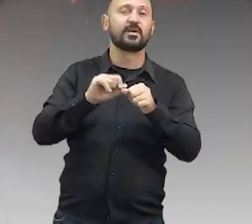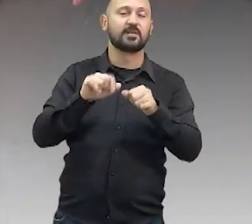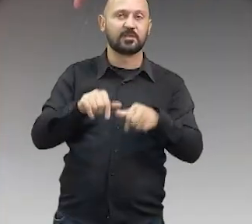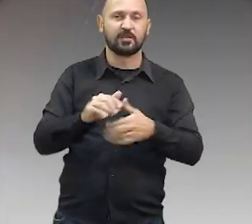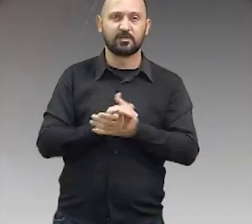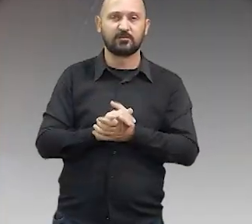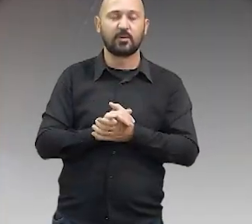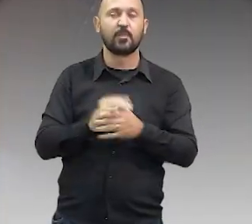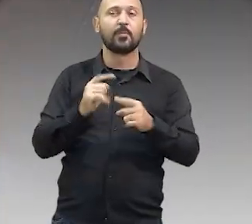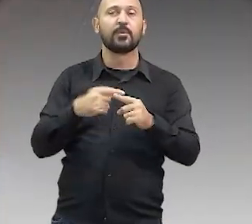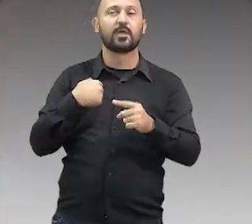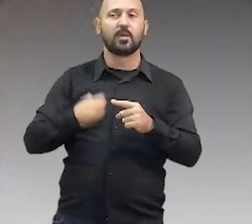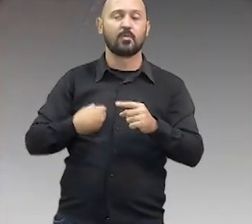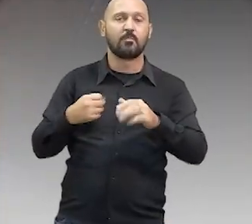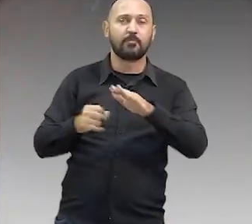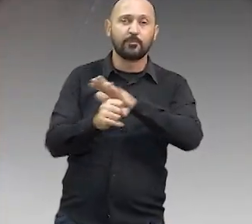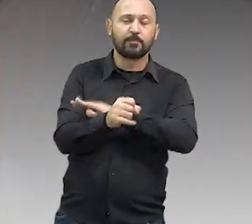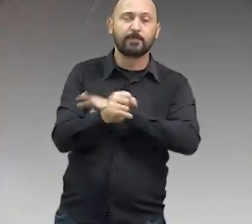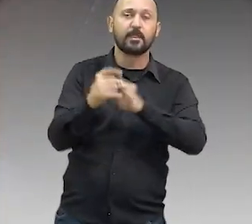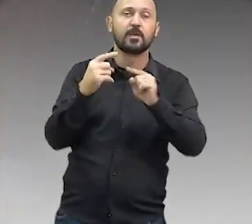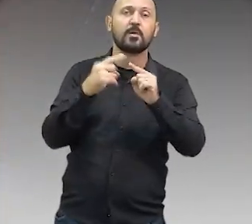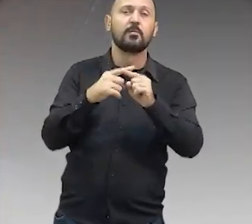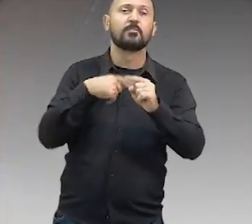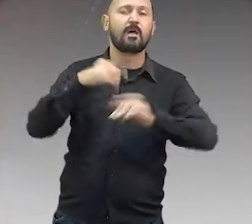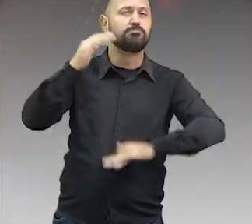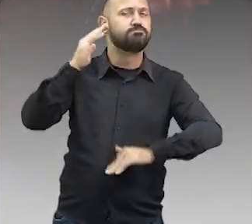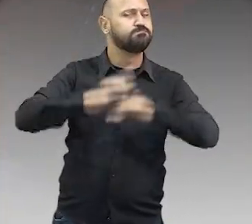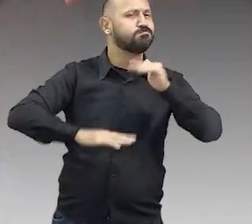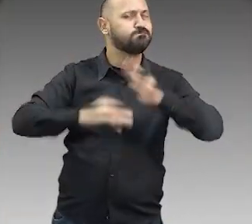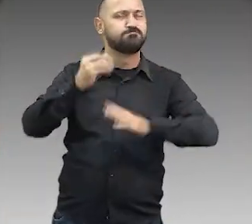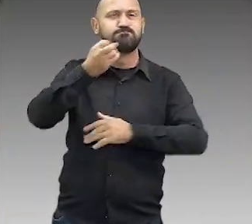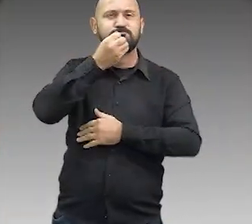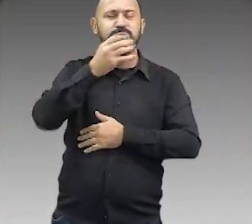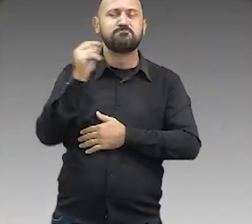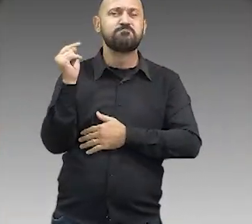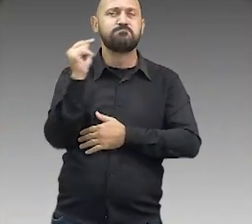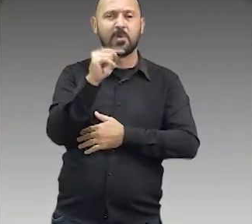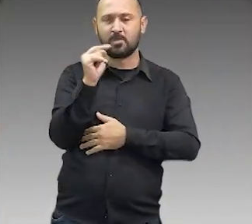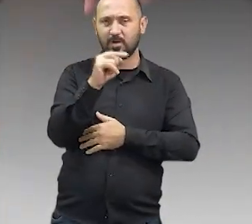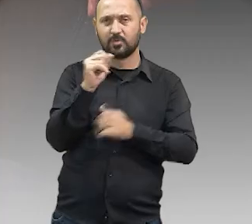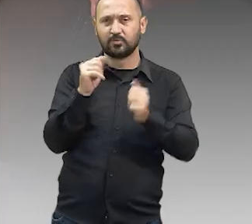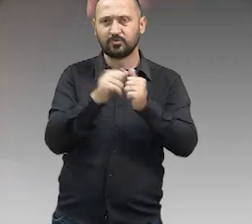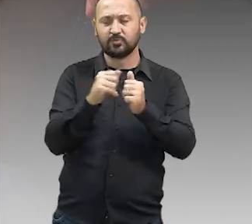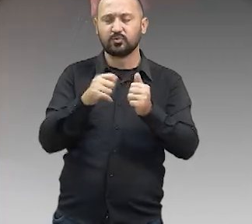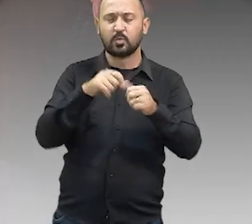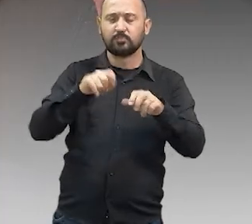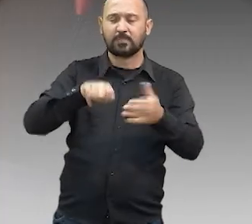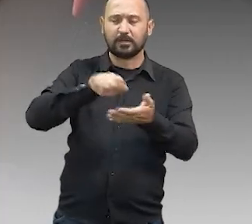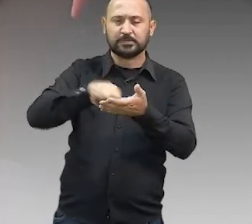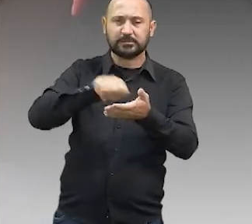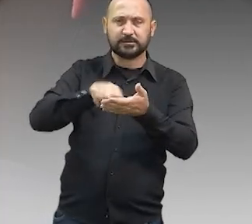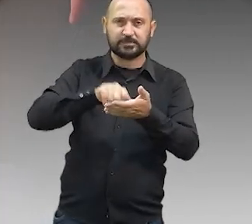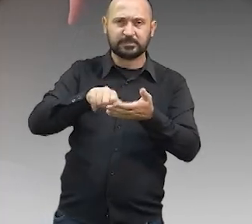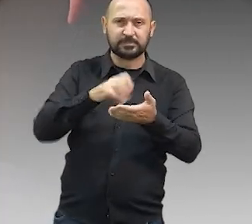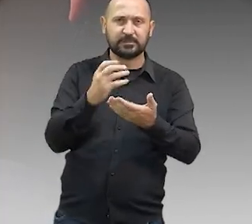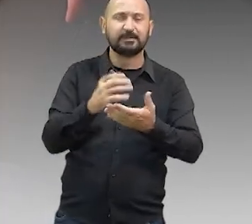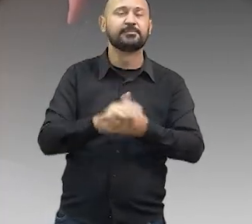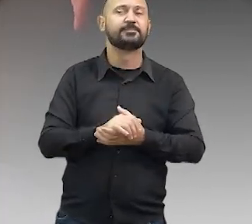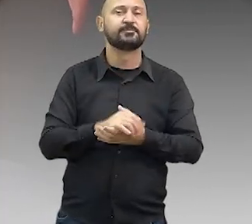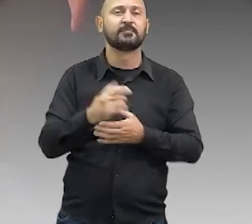aqui. Não só porque eu participei, mas porque tinham grandes profissionais lá na redação.